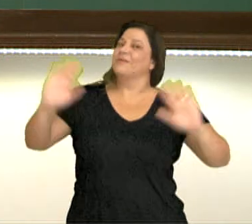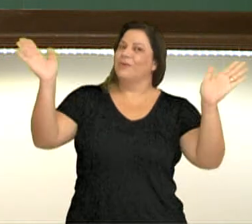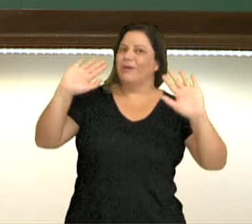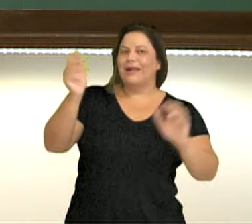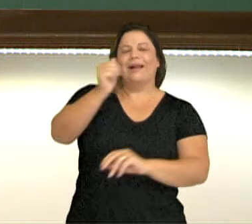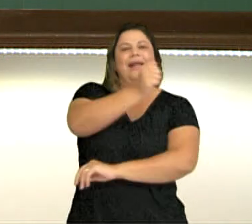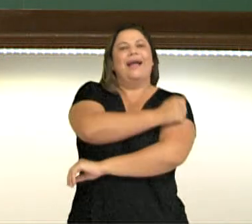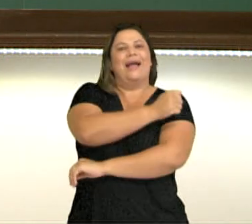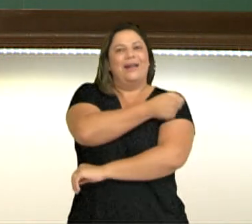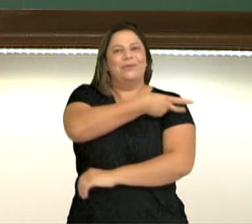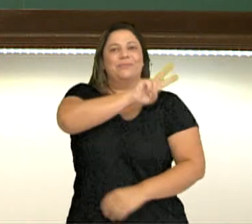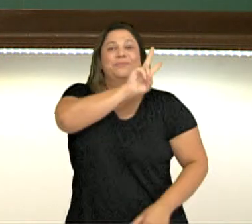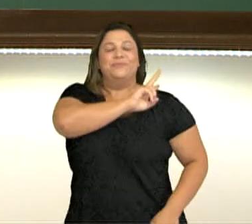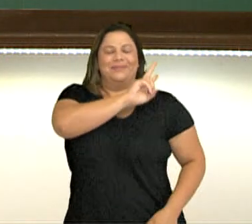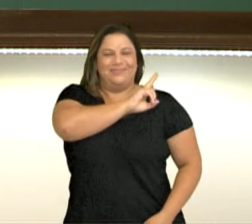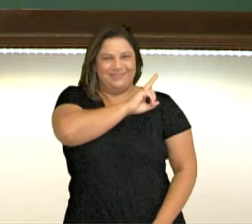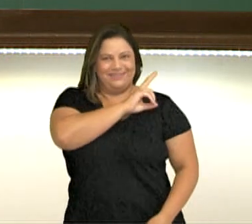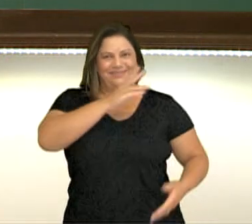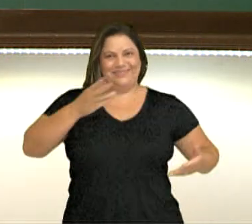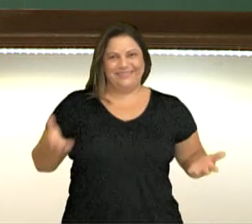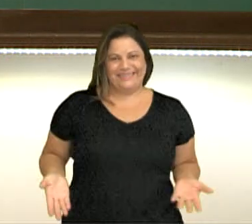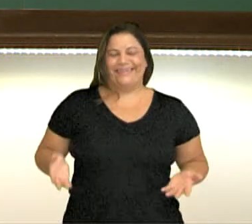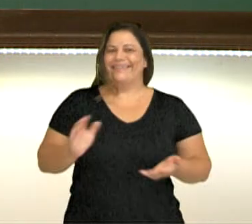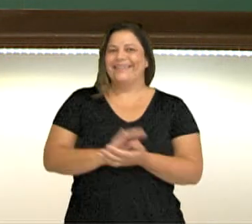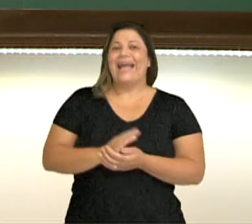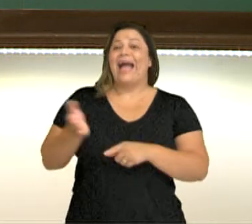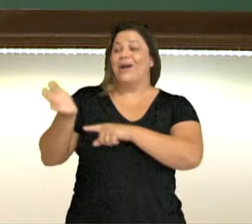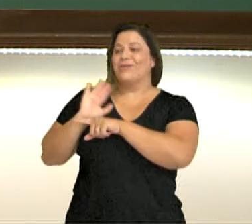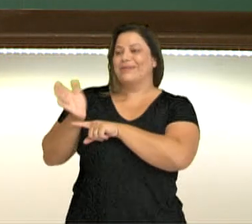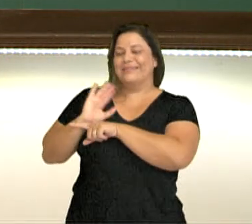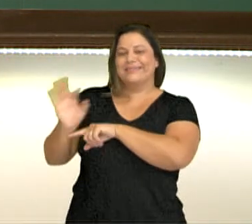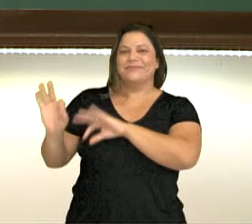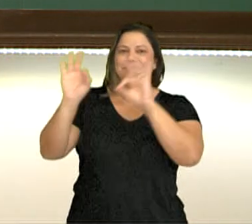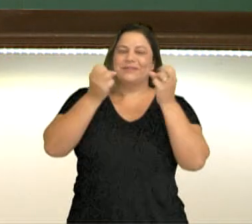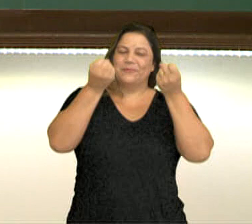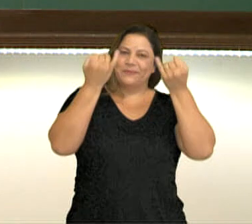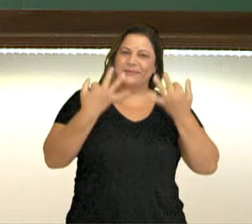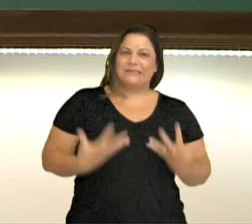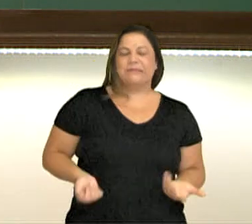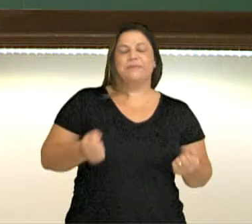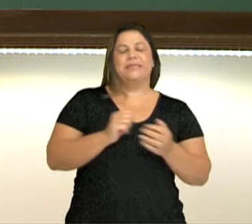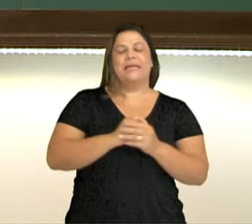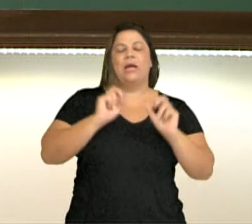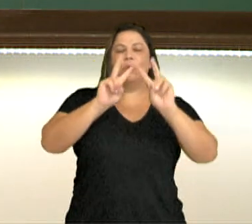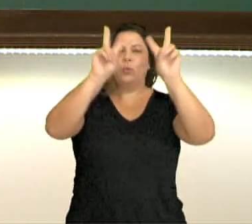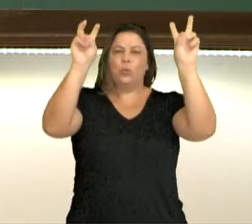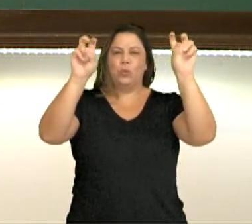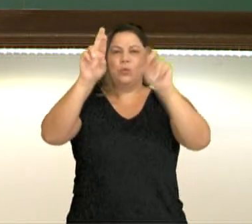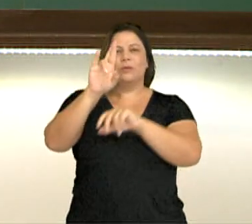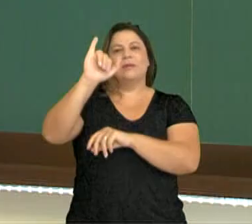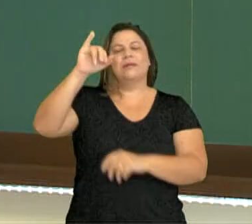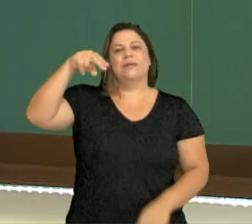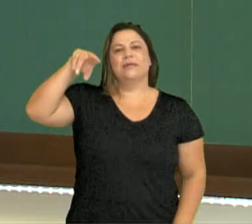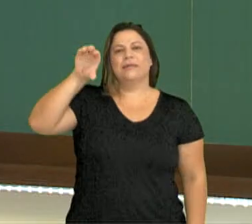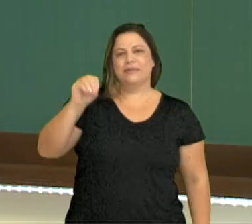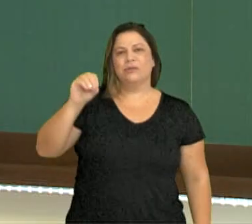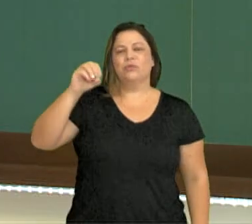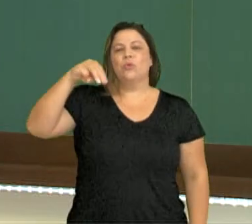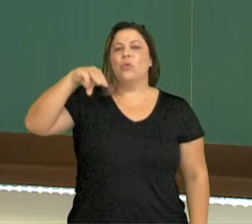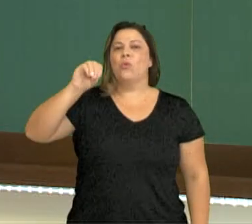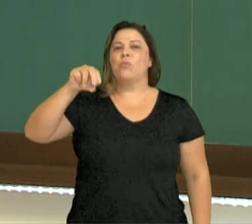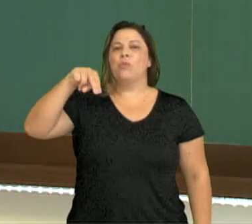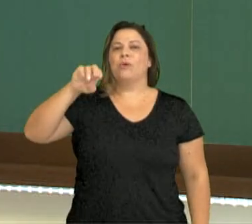Olá, estudantes da segunda série do ensino médio. Neste vídeo vamos falar sobre o reino Monera. As